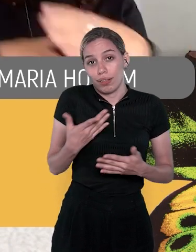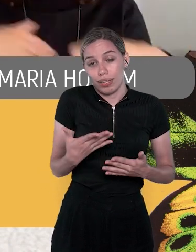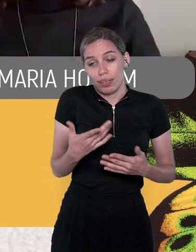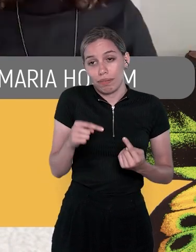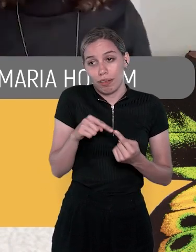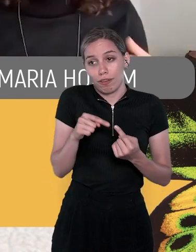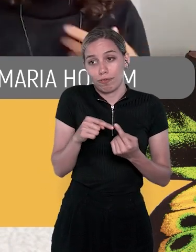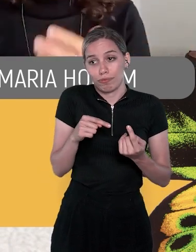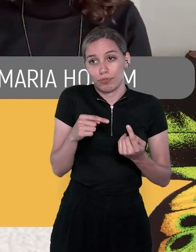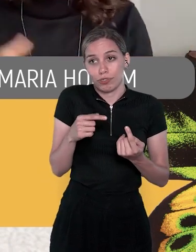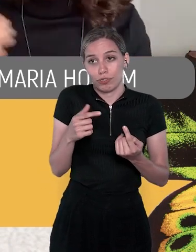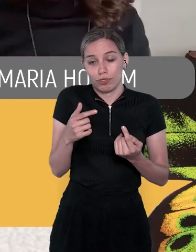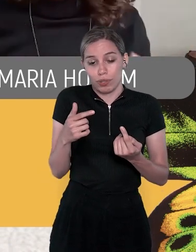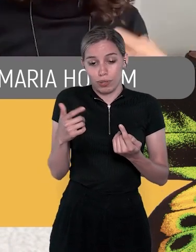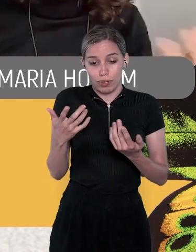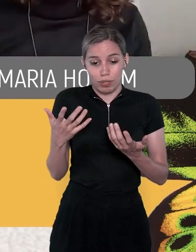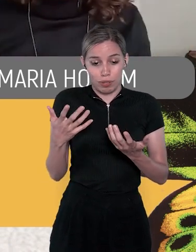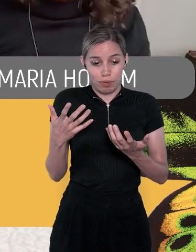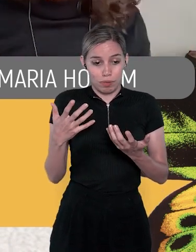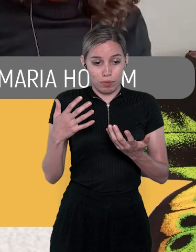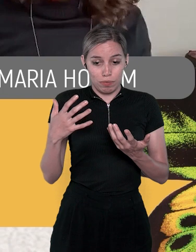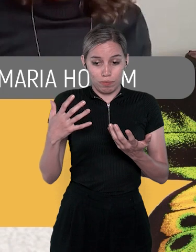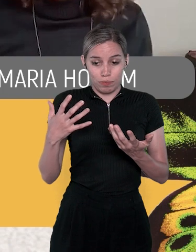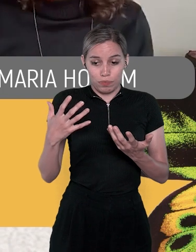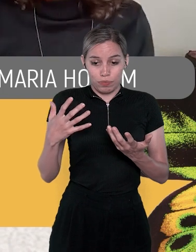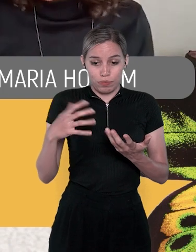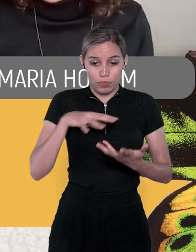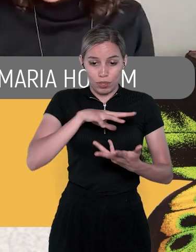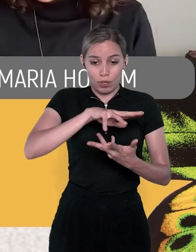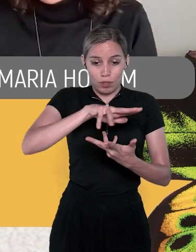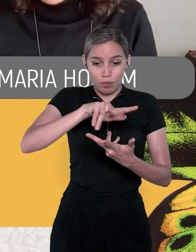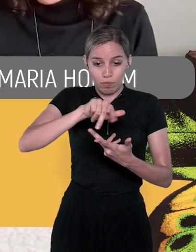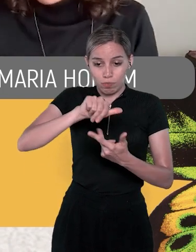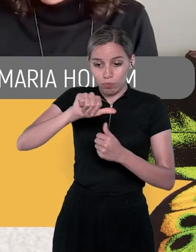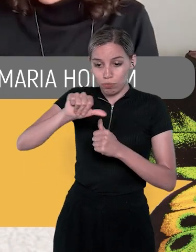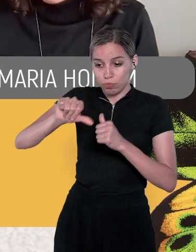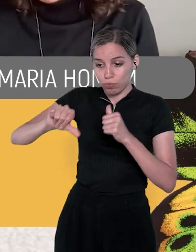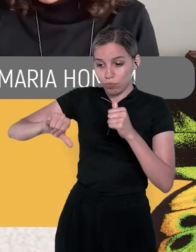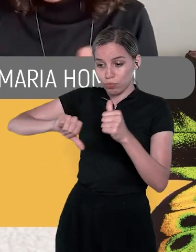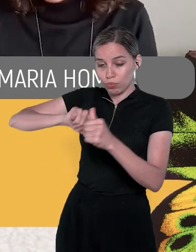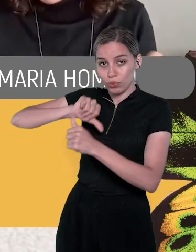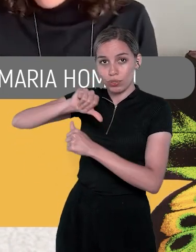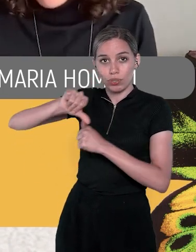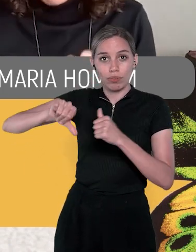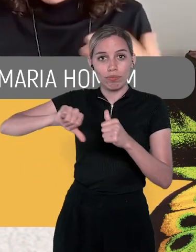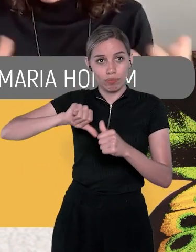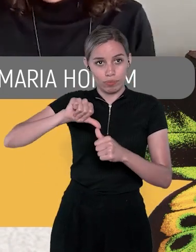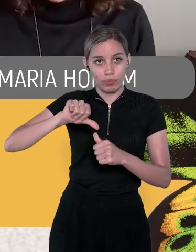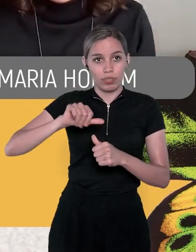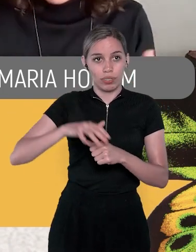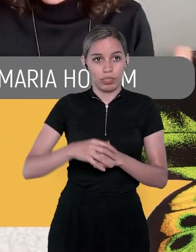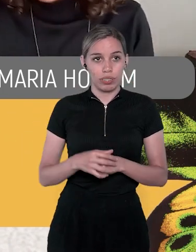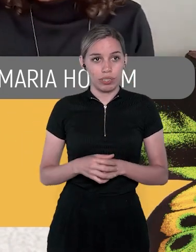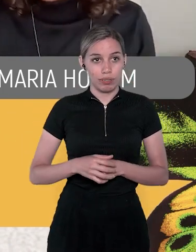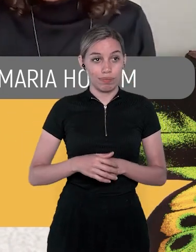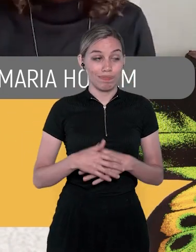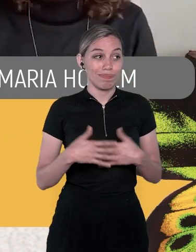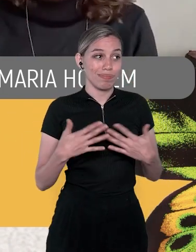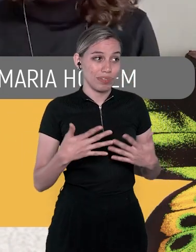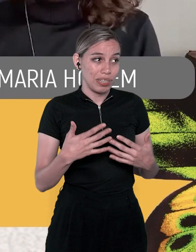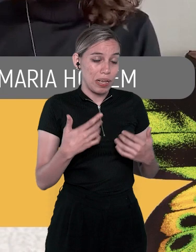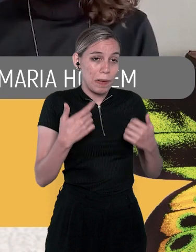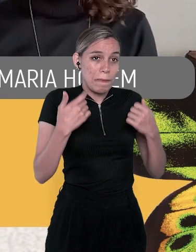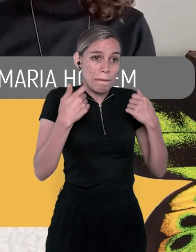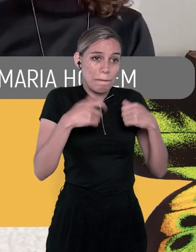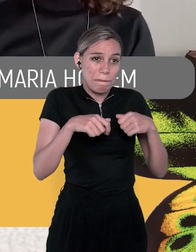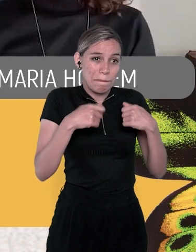temos. É uma bola de fogo girando e esfriando. Então vamos, né? Vamos conversar, vamos pensar. Eu vou